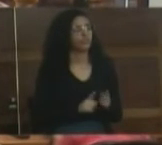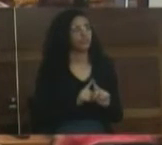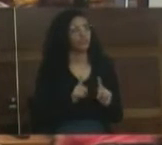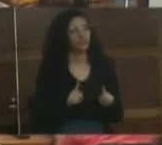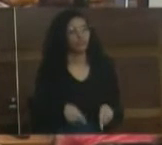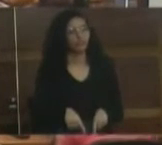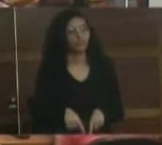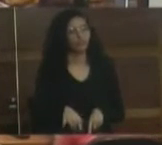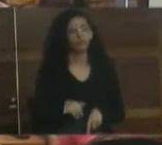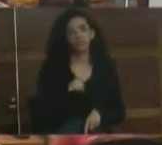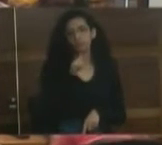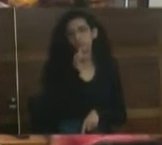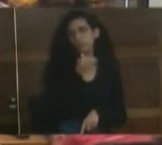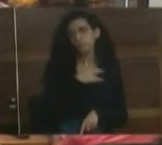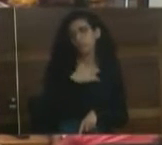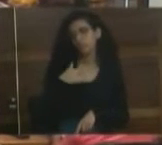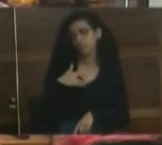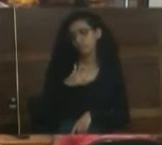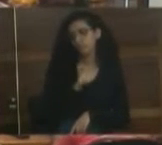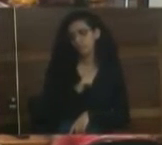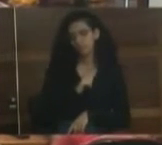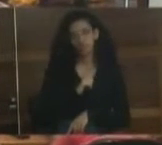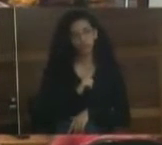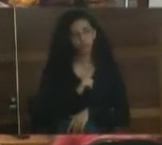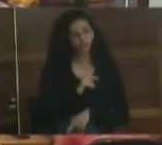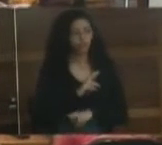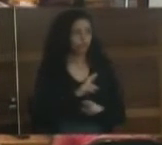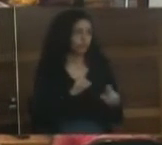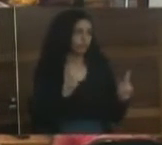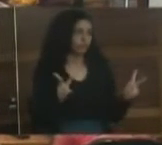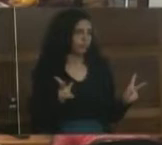e aí